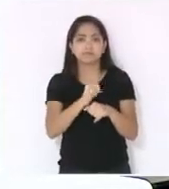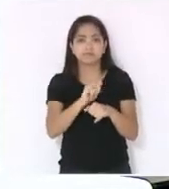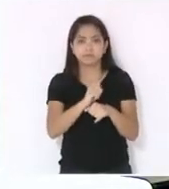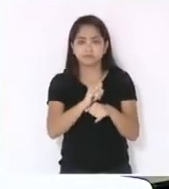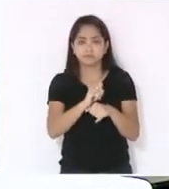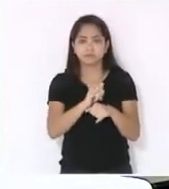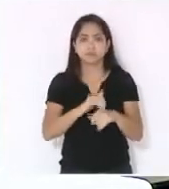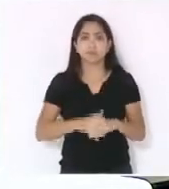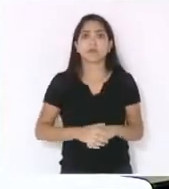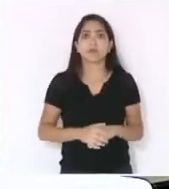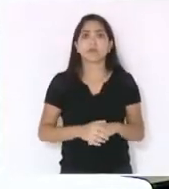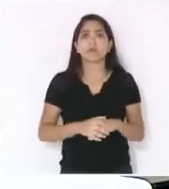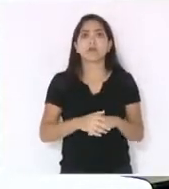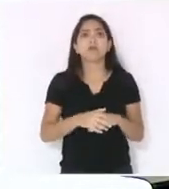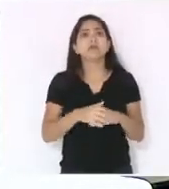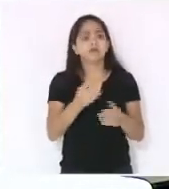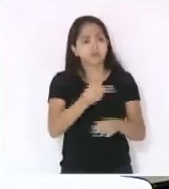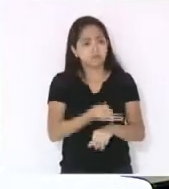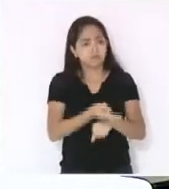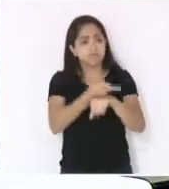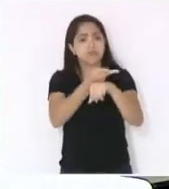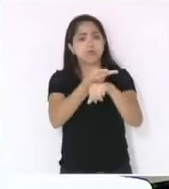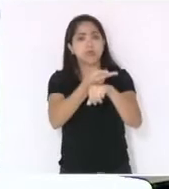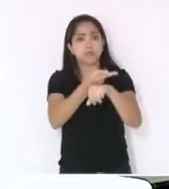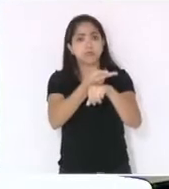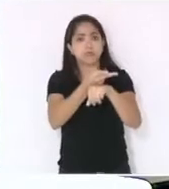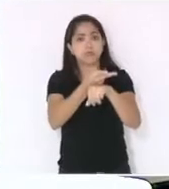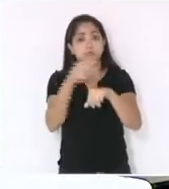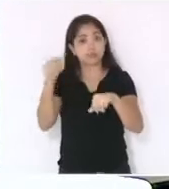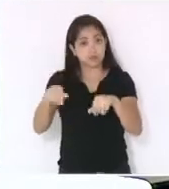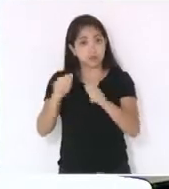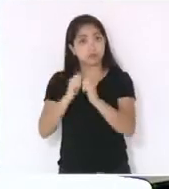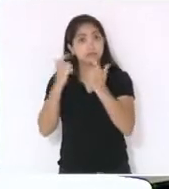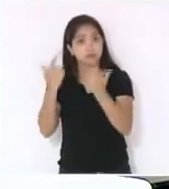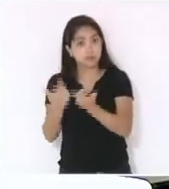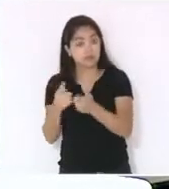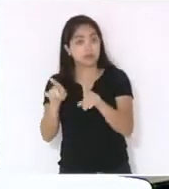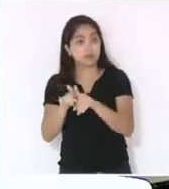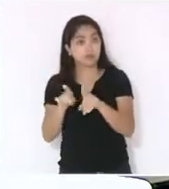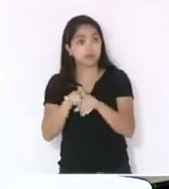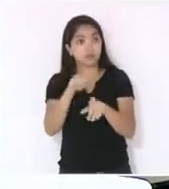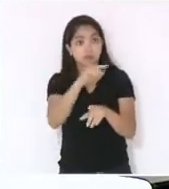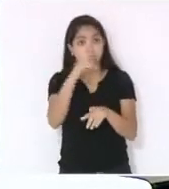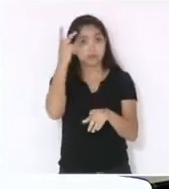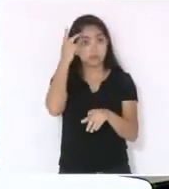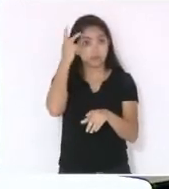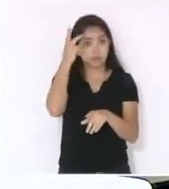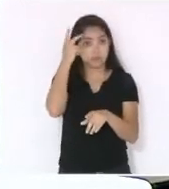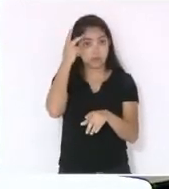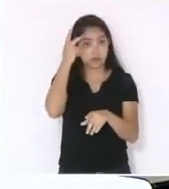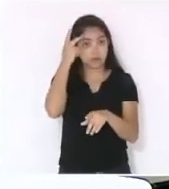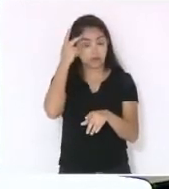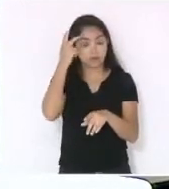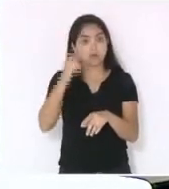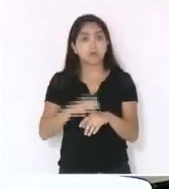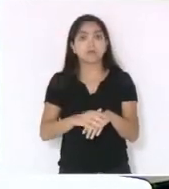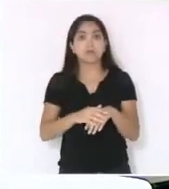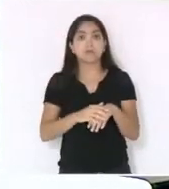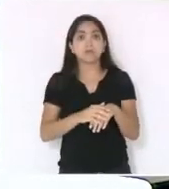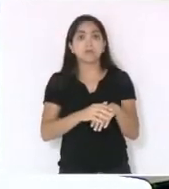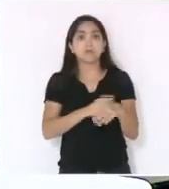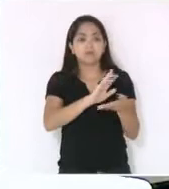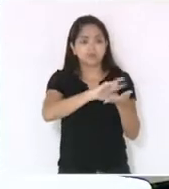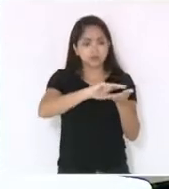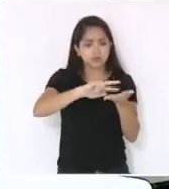Recebemos incontáveis prêmios, entre eles o da Assembleia Legislativa de São Paulo. O Mães pela Diversidade